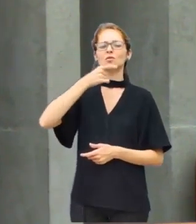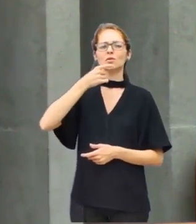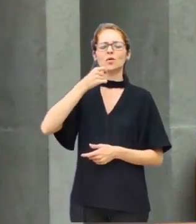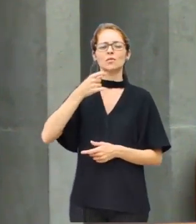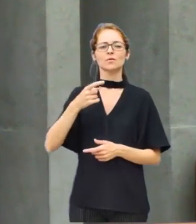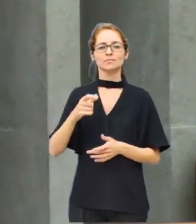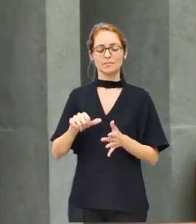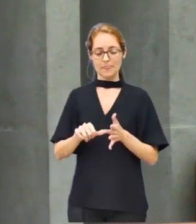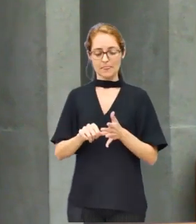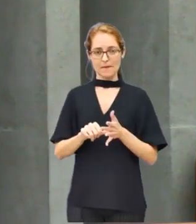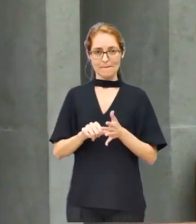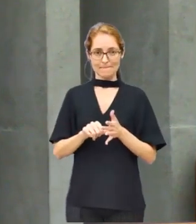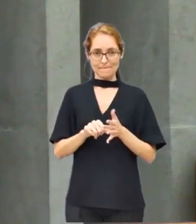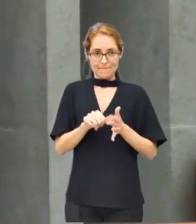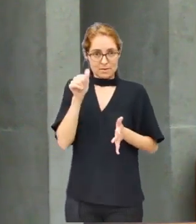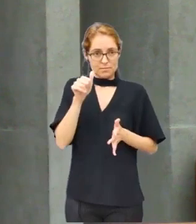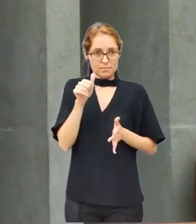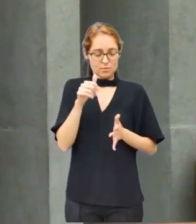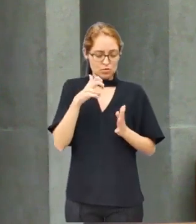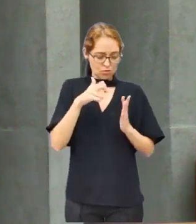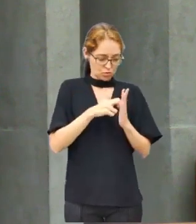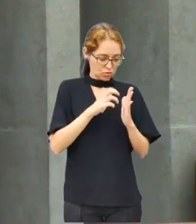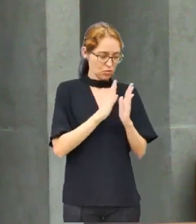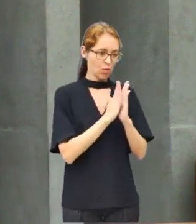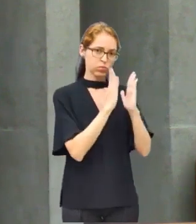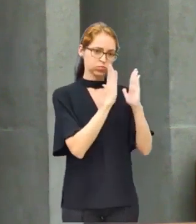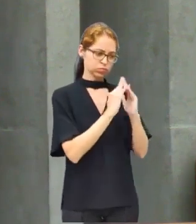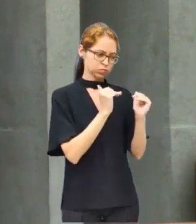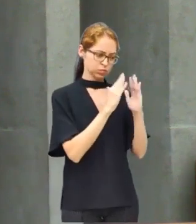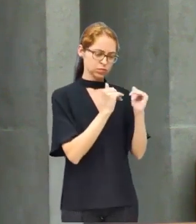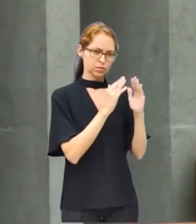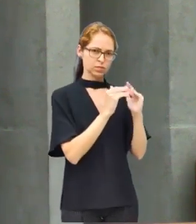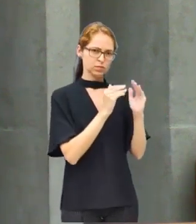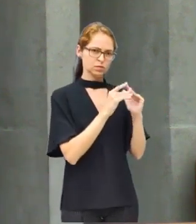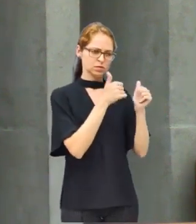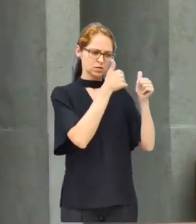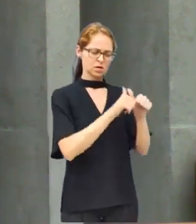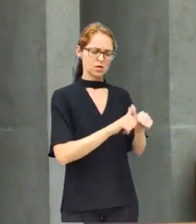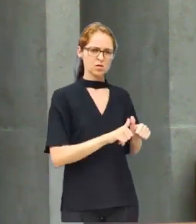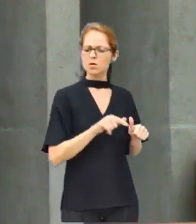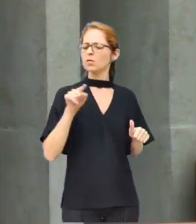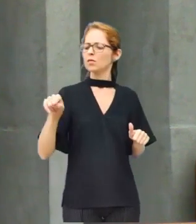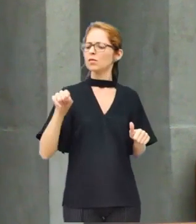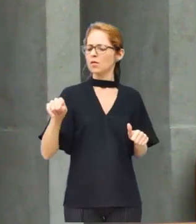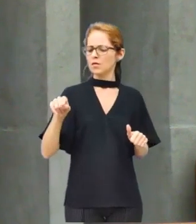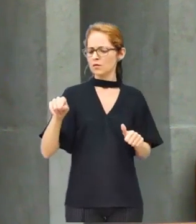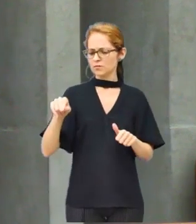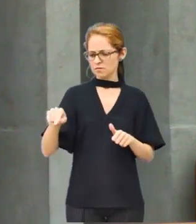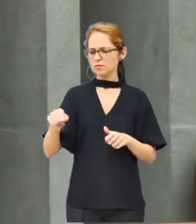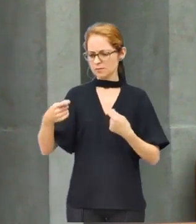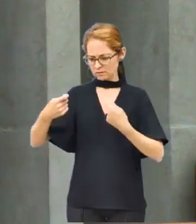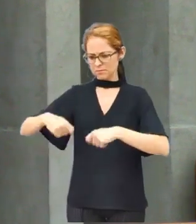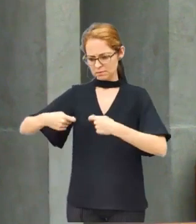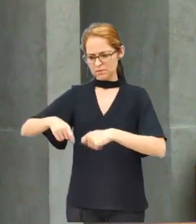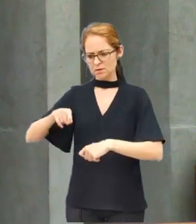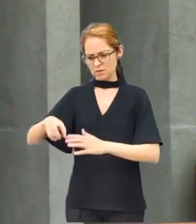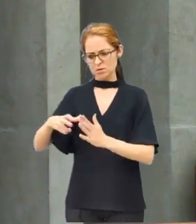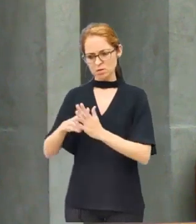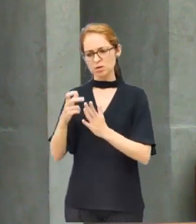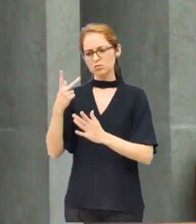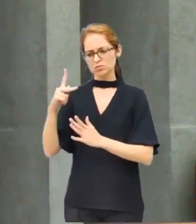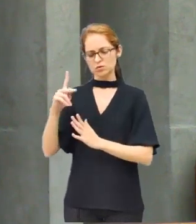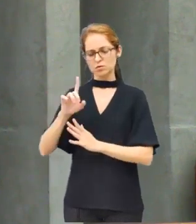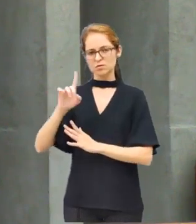orar para os deuses dele. E aí chamam Jonas, fala, olha, ora para o seu Deus, talvez ele nos livre. Mas enquanto então eles